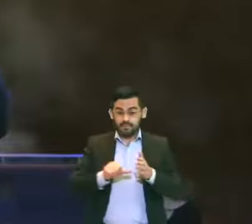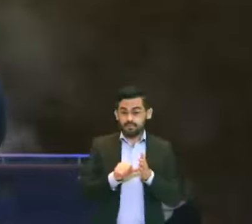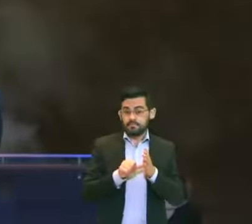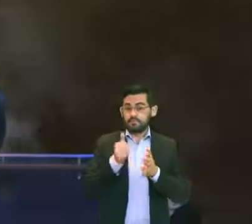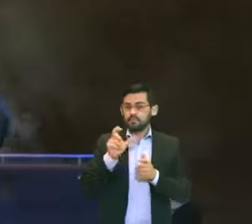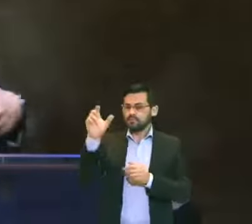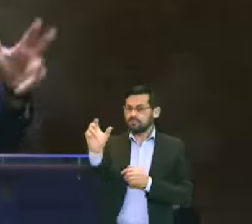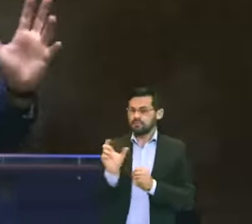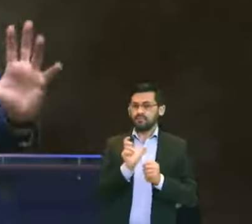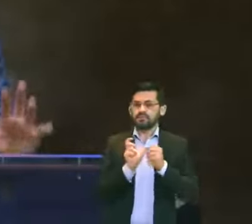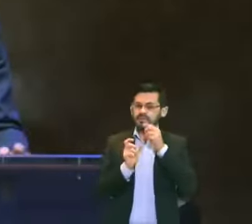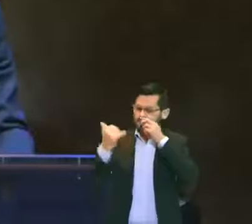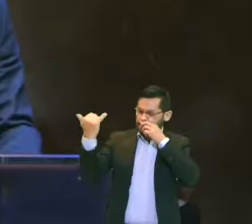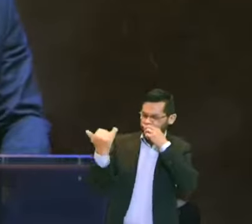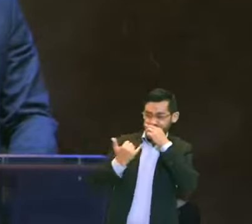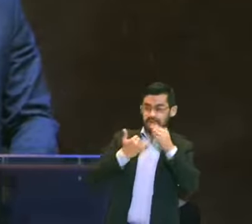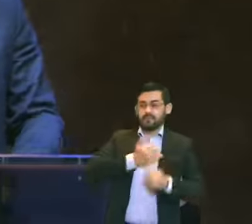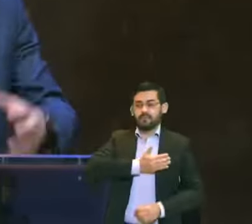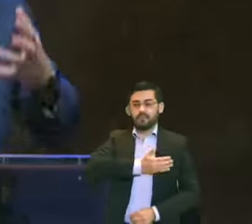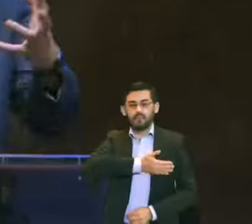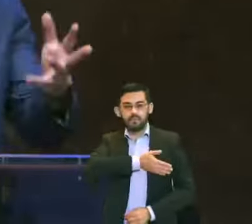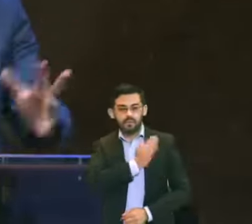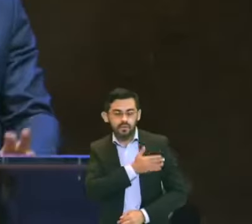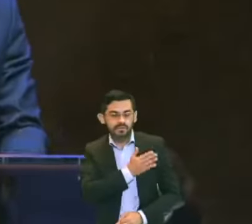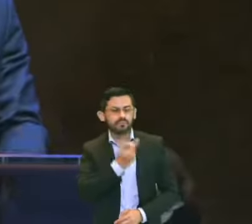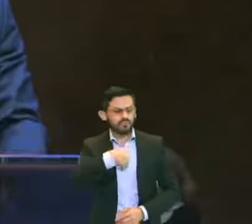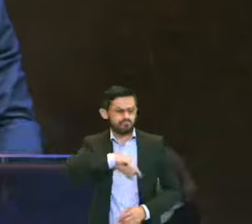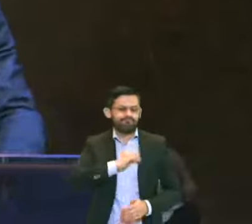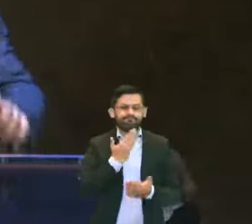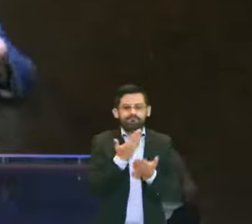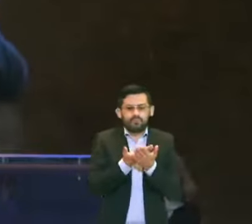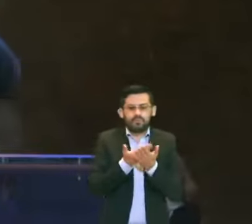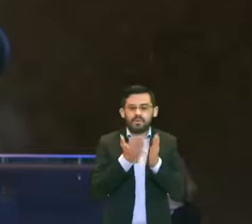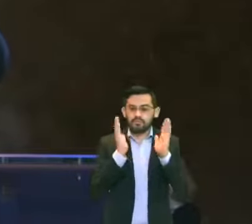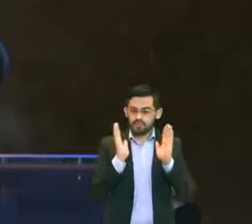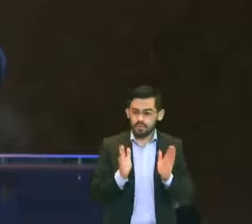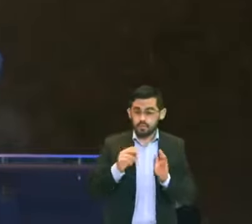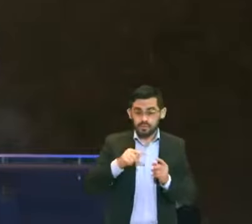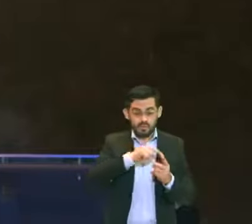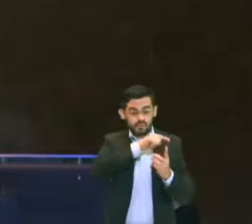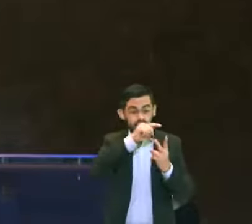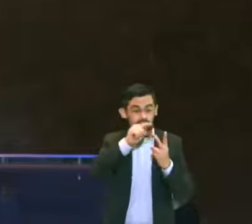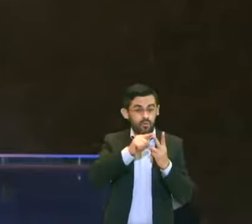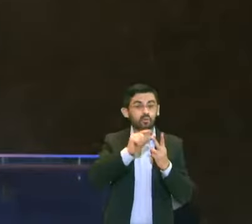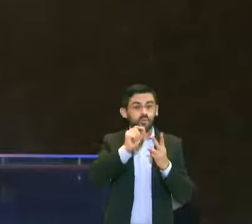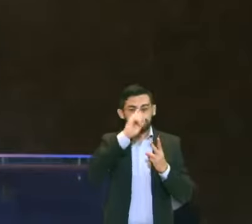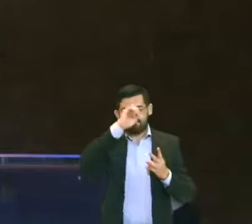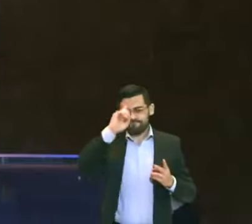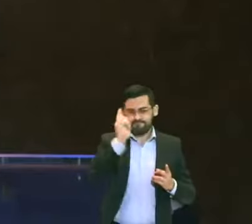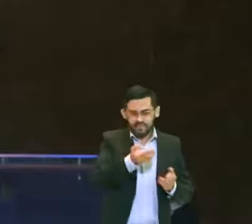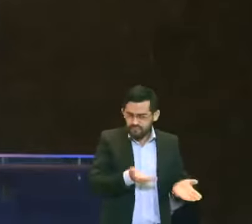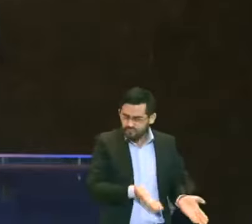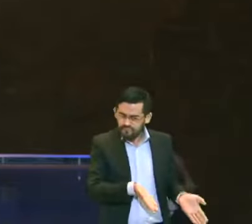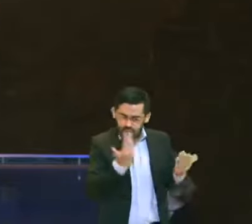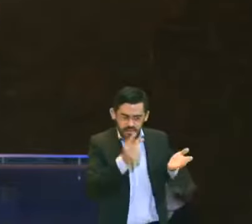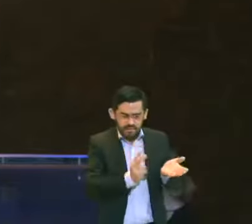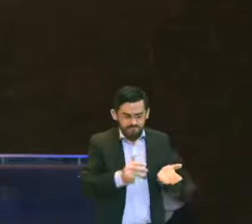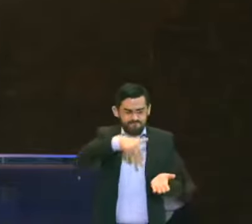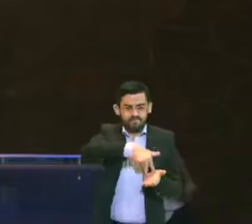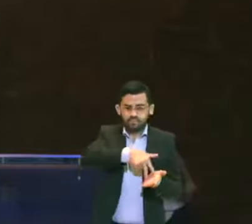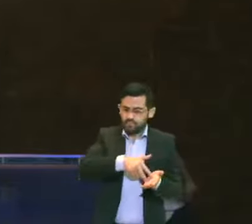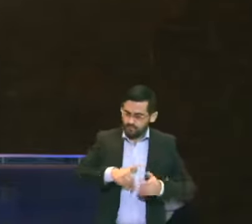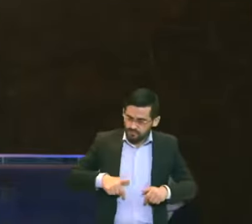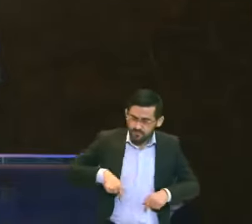uma voz que fala ao coração, e nós já estudamos isso. Depois é uma voz de comando, que diz levanta,